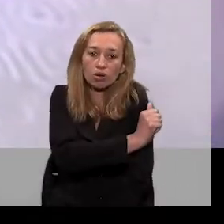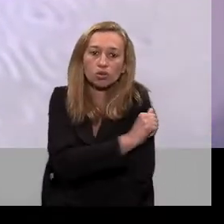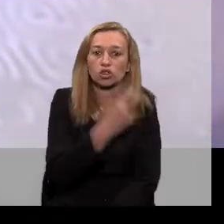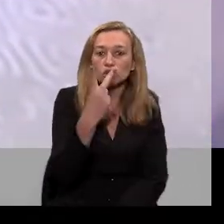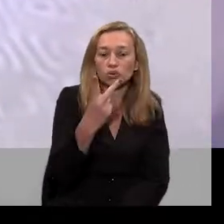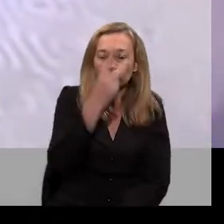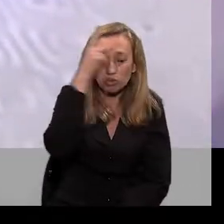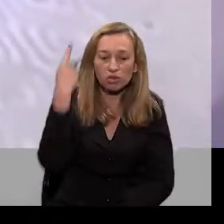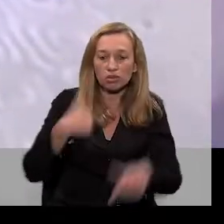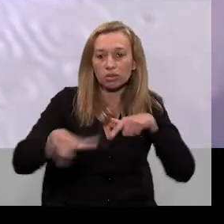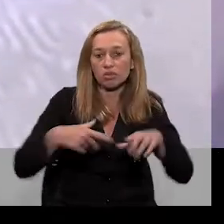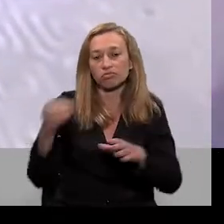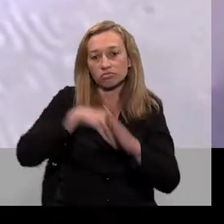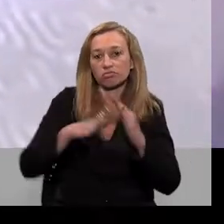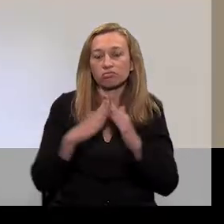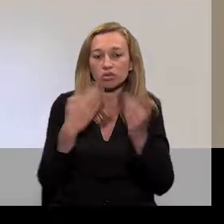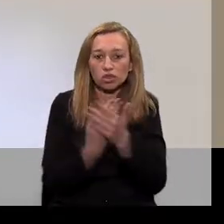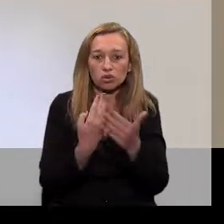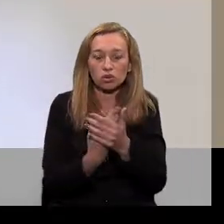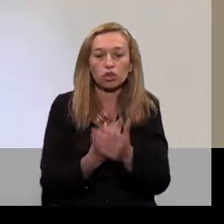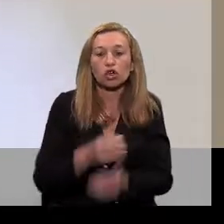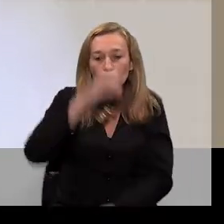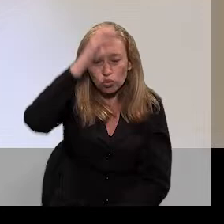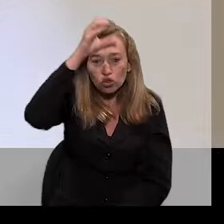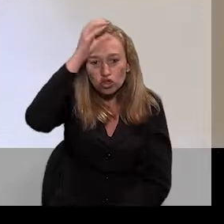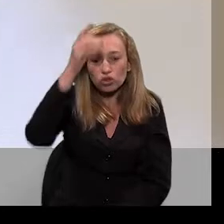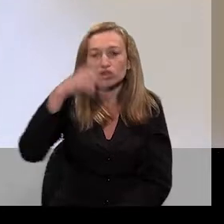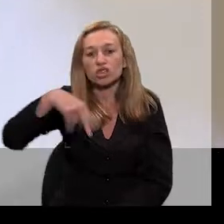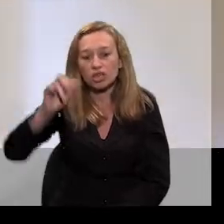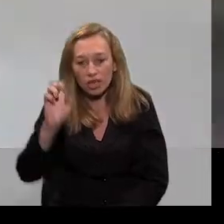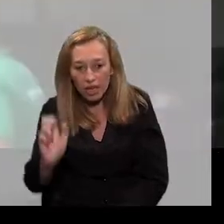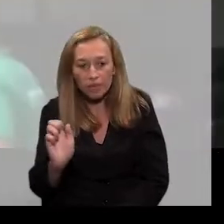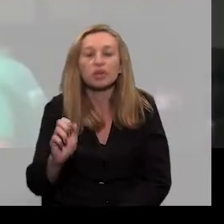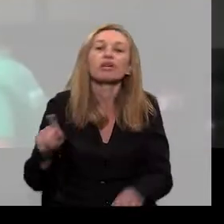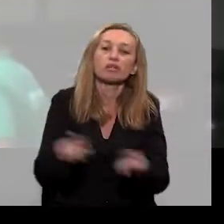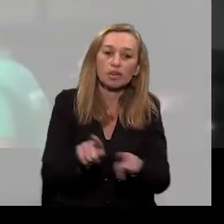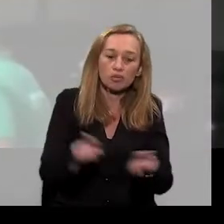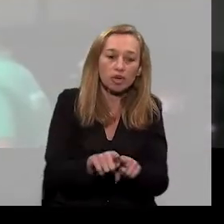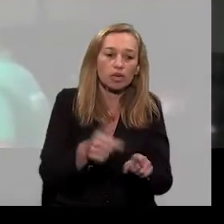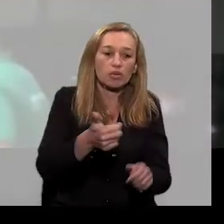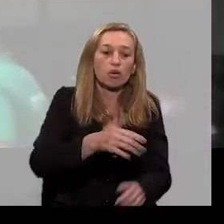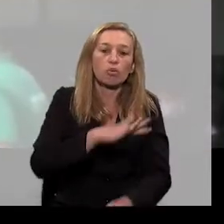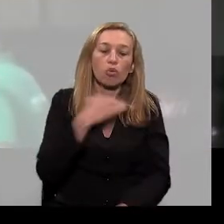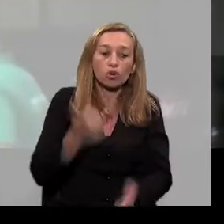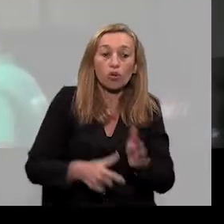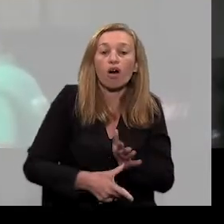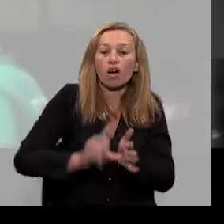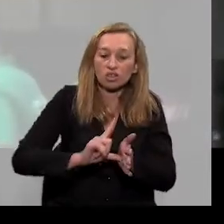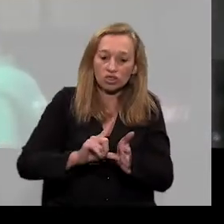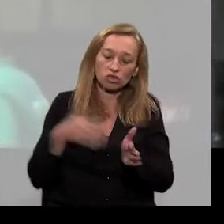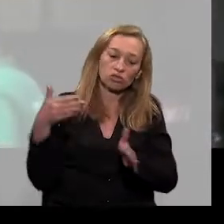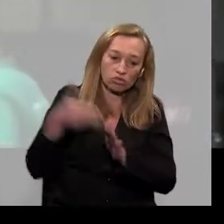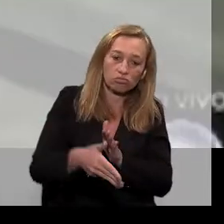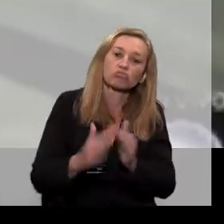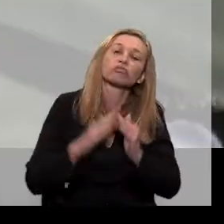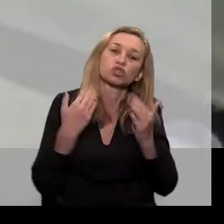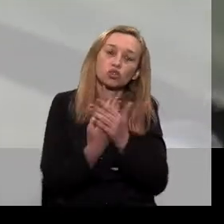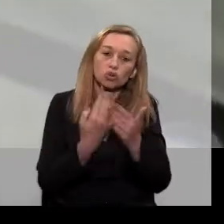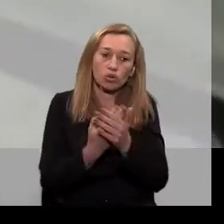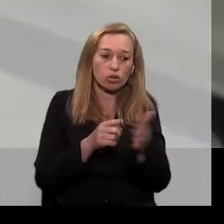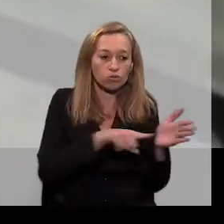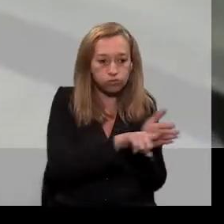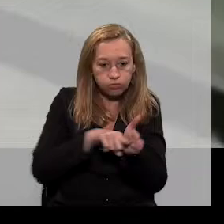2 funcionárias da escola. O tio de Guilherme também foi assassinado antes deles chegarem ao colégio.